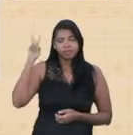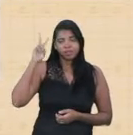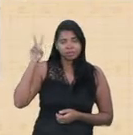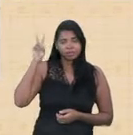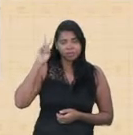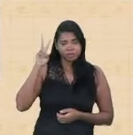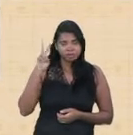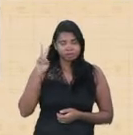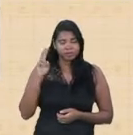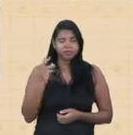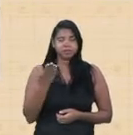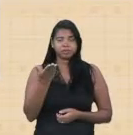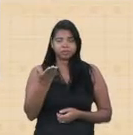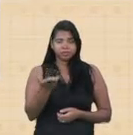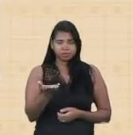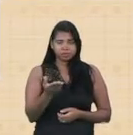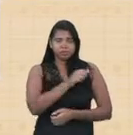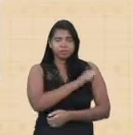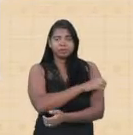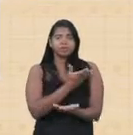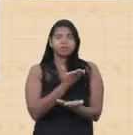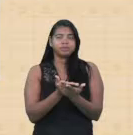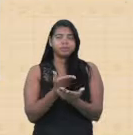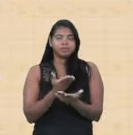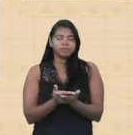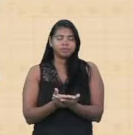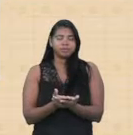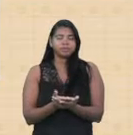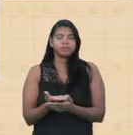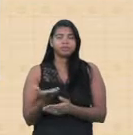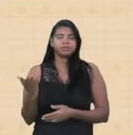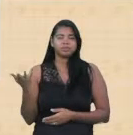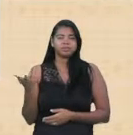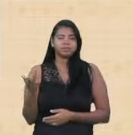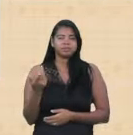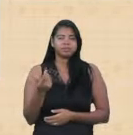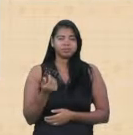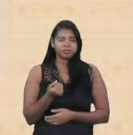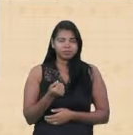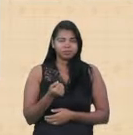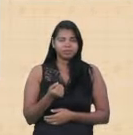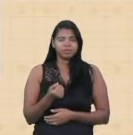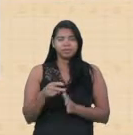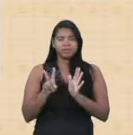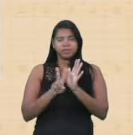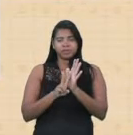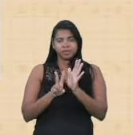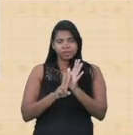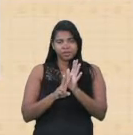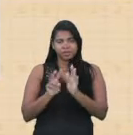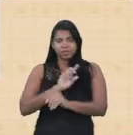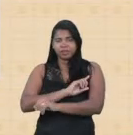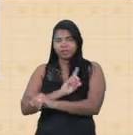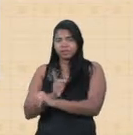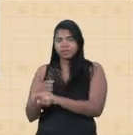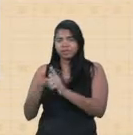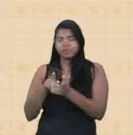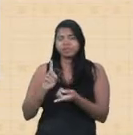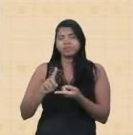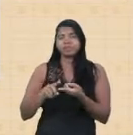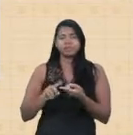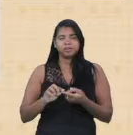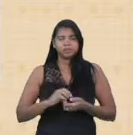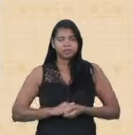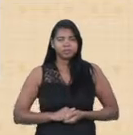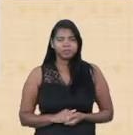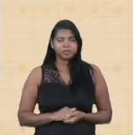quero você beijar Severino. O Q de carga, o V de velocidade, o B de campo e o Severino de seno, né? Não tinha nada